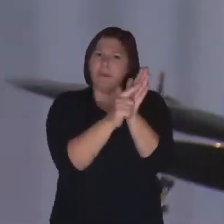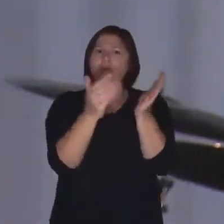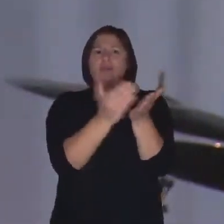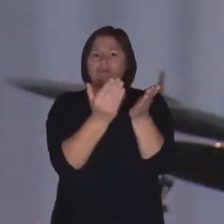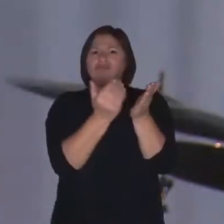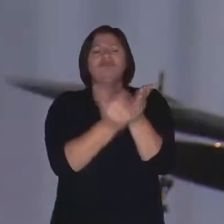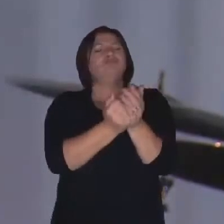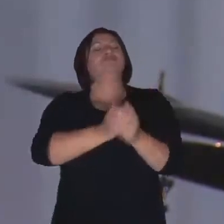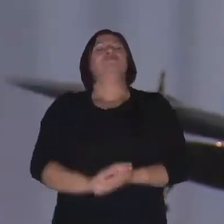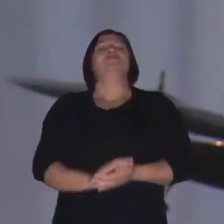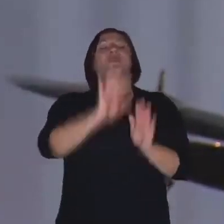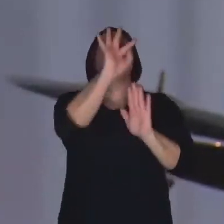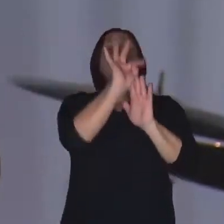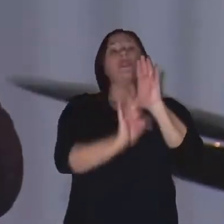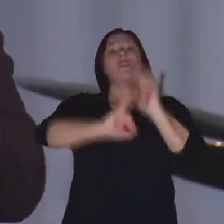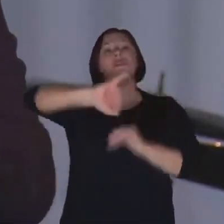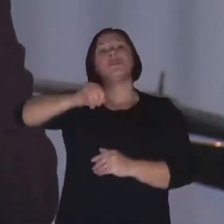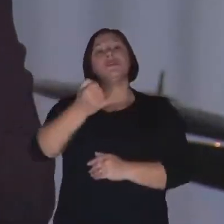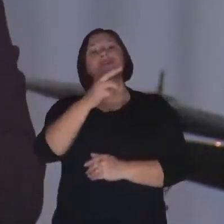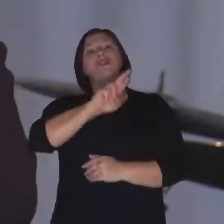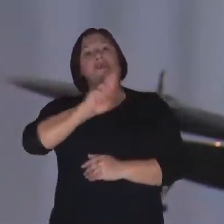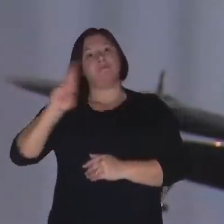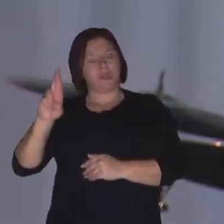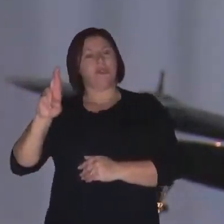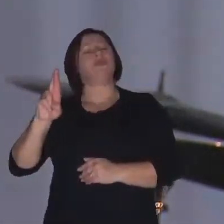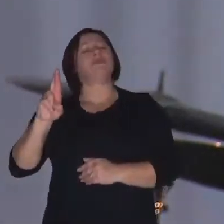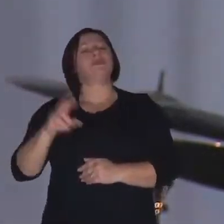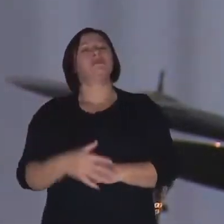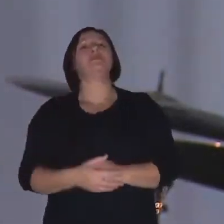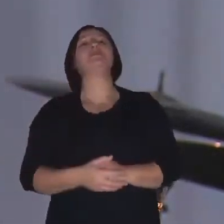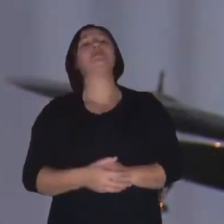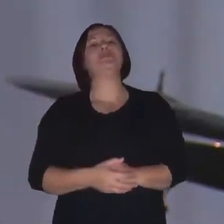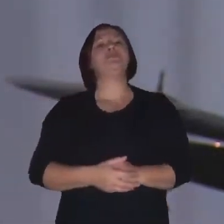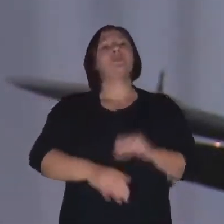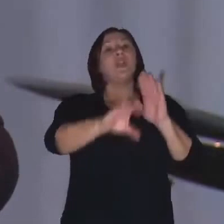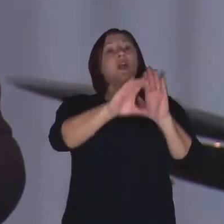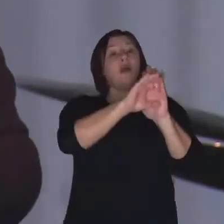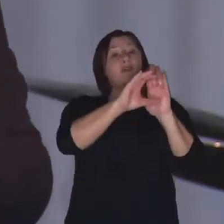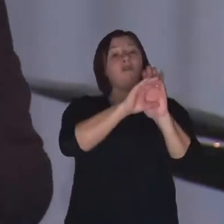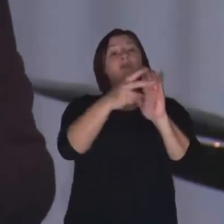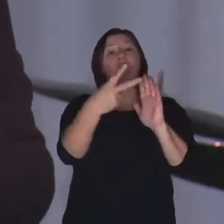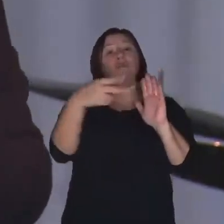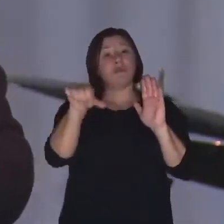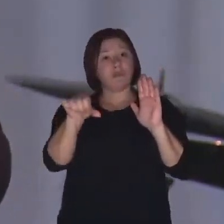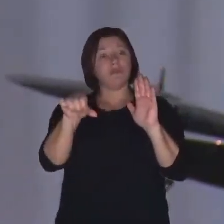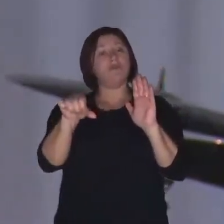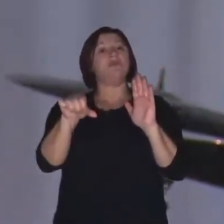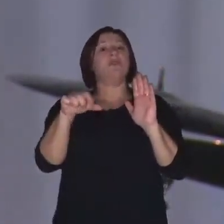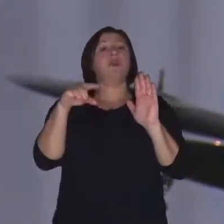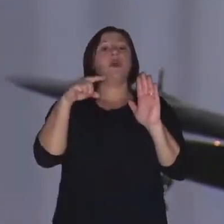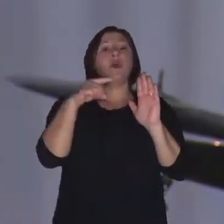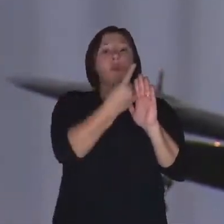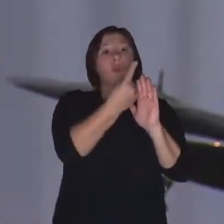1. Nós vamos ler até o versículo 13. Jeremias, capítulo 29, versículo